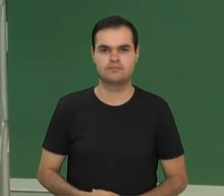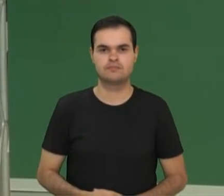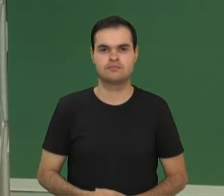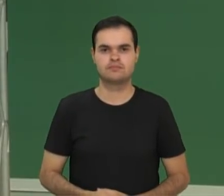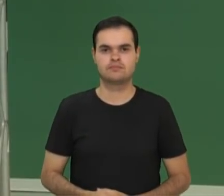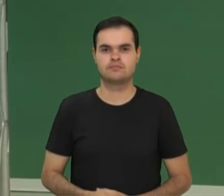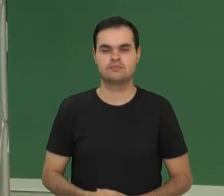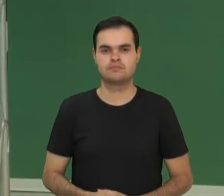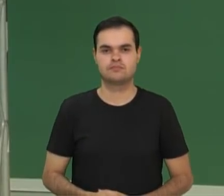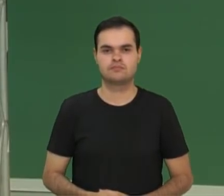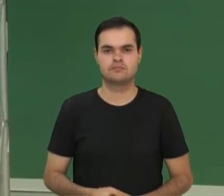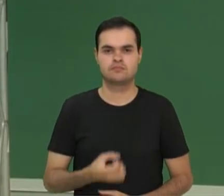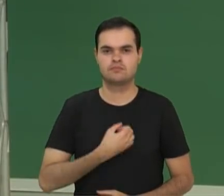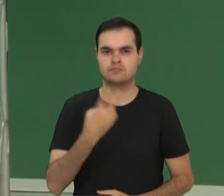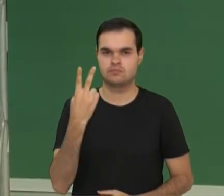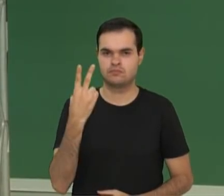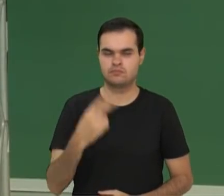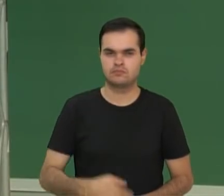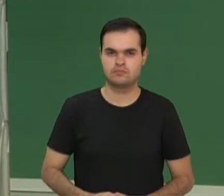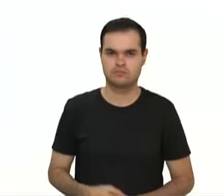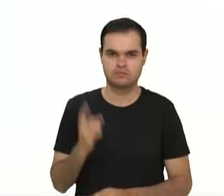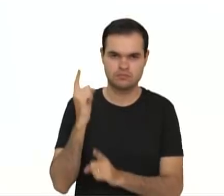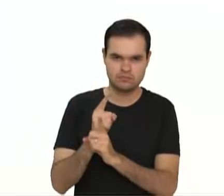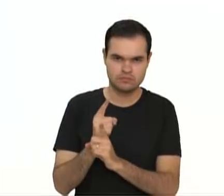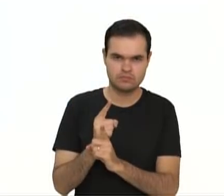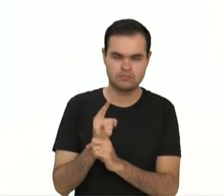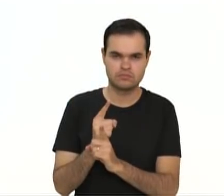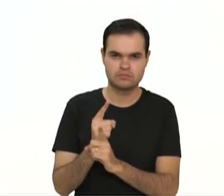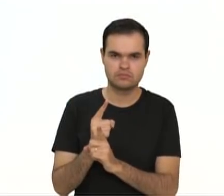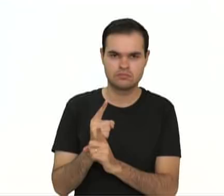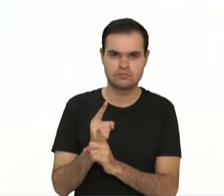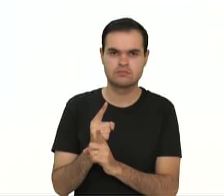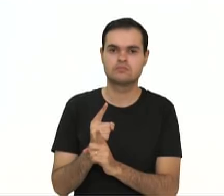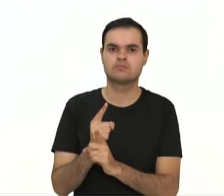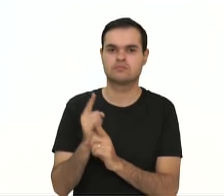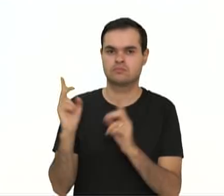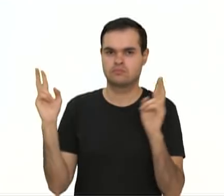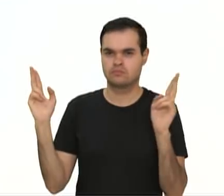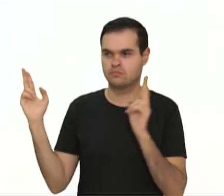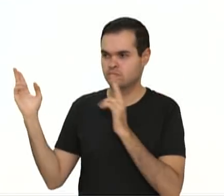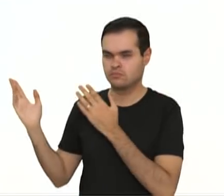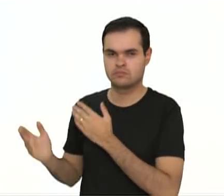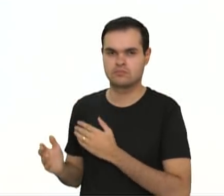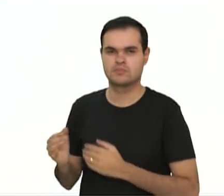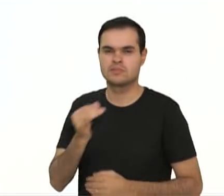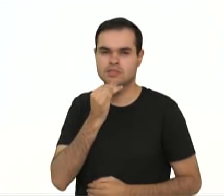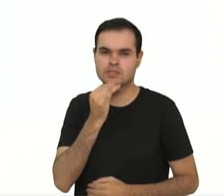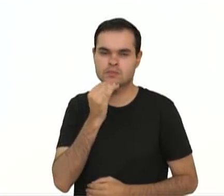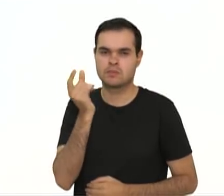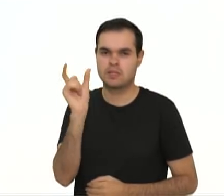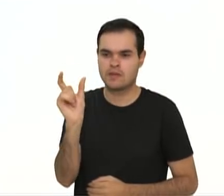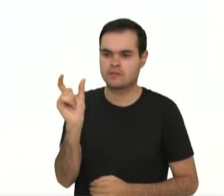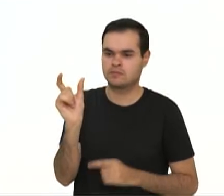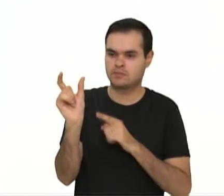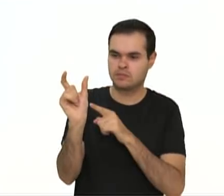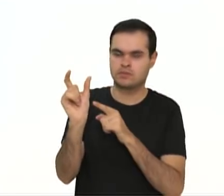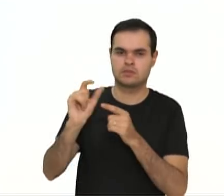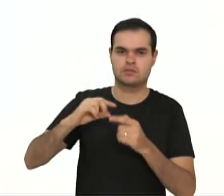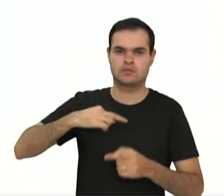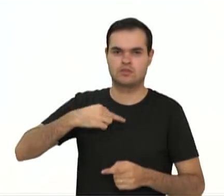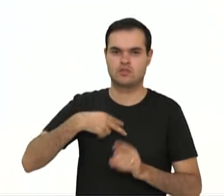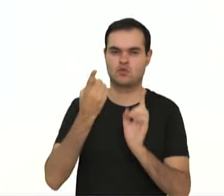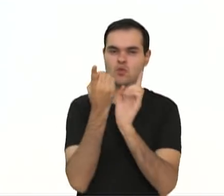Exercício de número 2. Encontre nesse trecho exemplo de palavras ou expressões que formem uma relação de